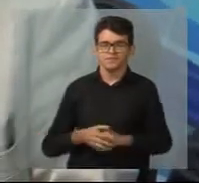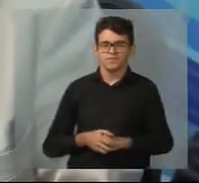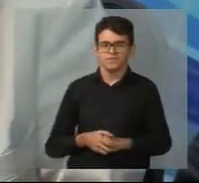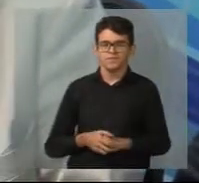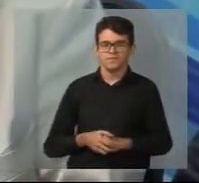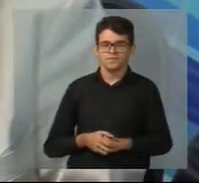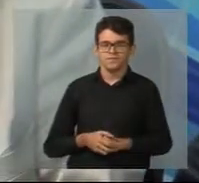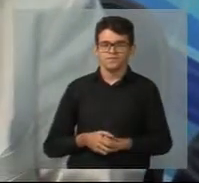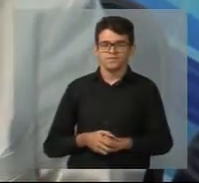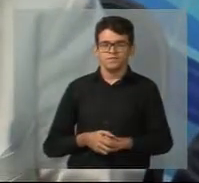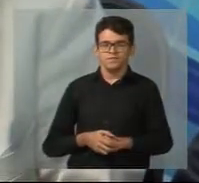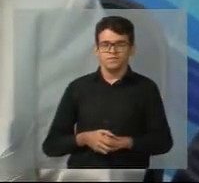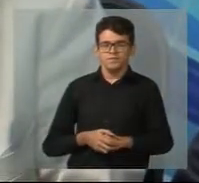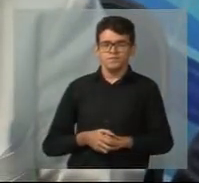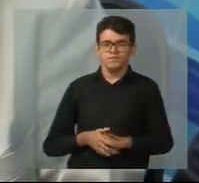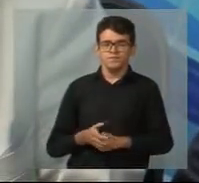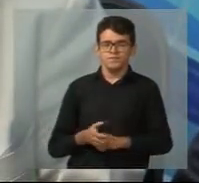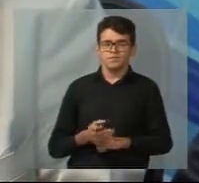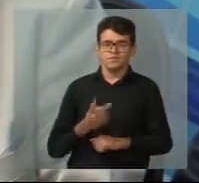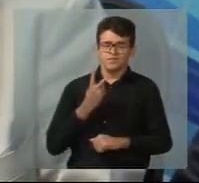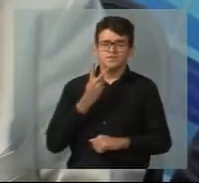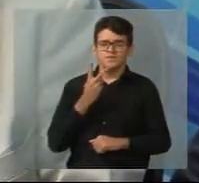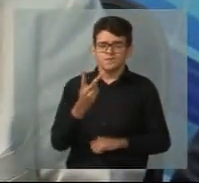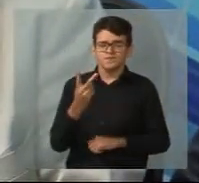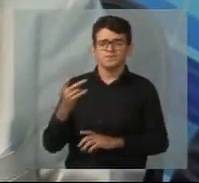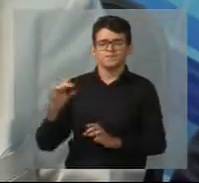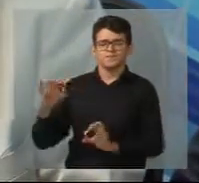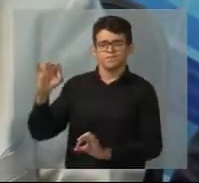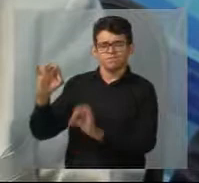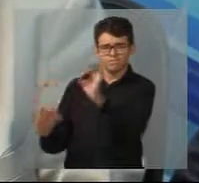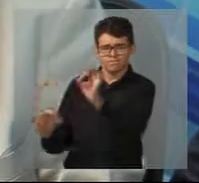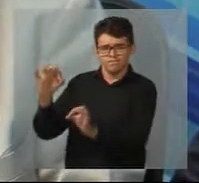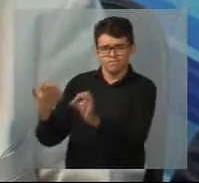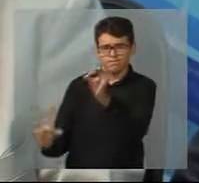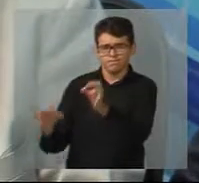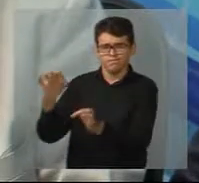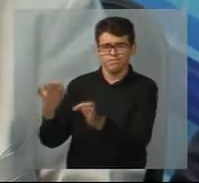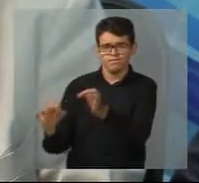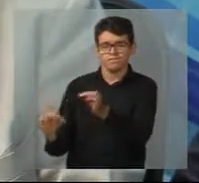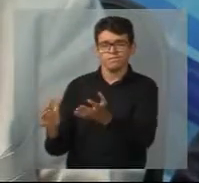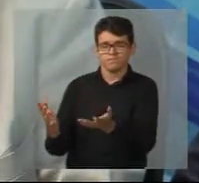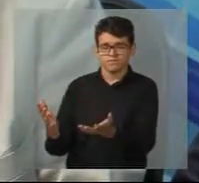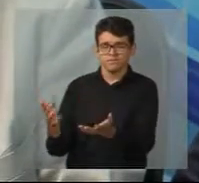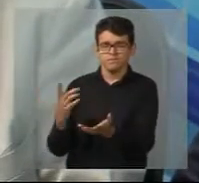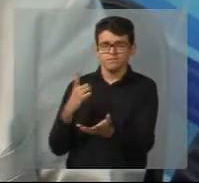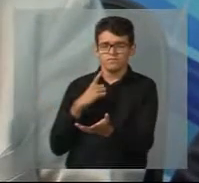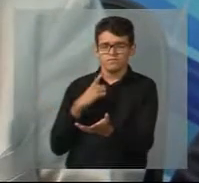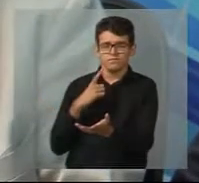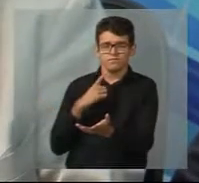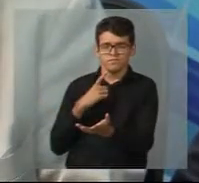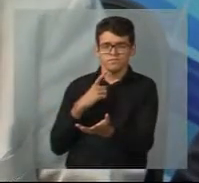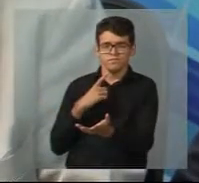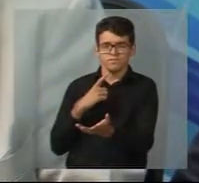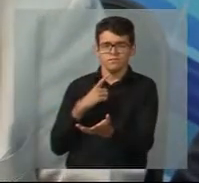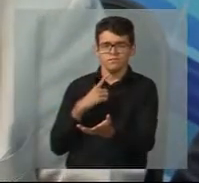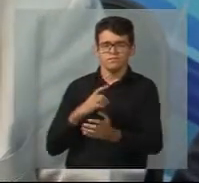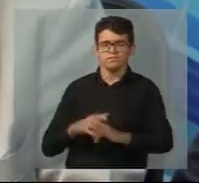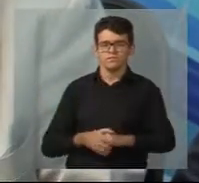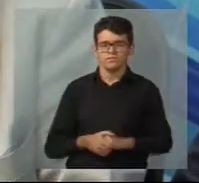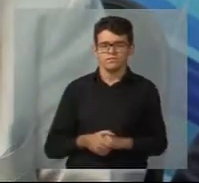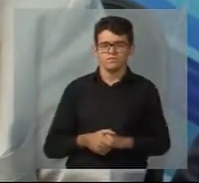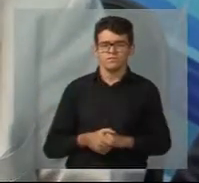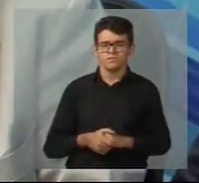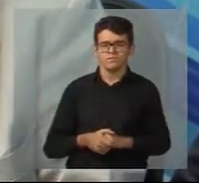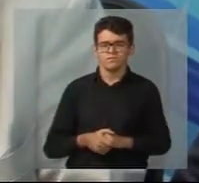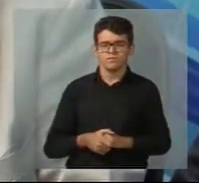se falando muito em politização do judiciário. Eu acho que o primeiro grau e, no caso, o TRF4, o segundo grau, não estão politizados,